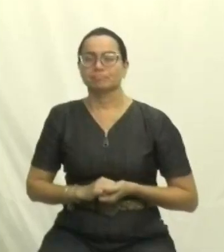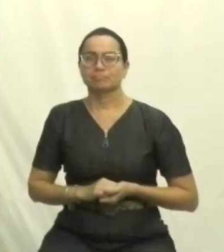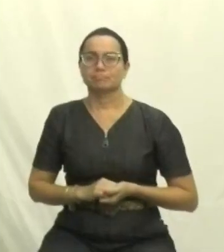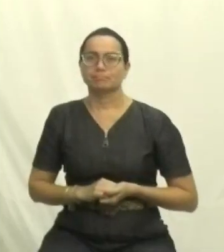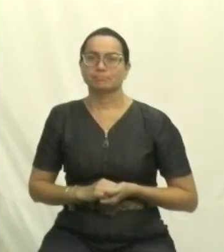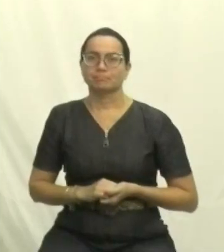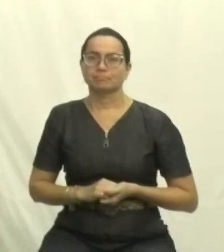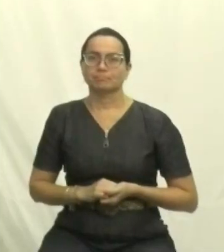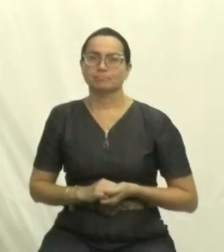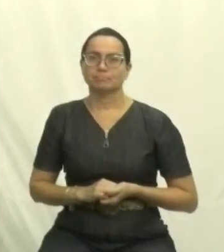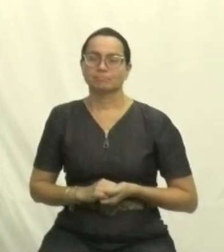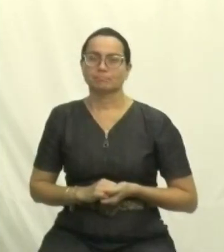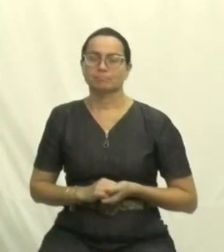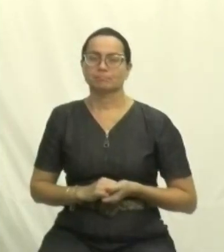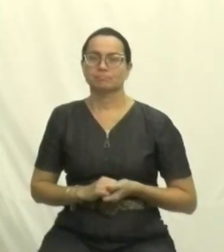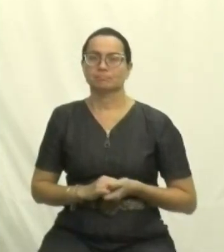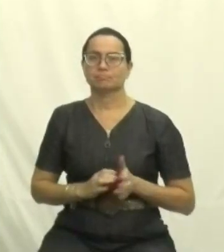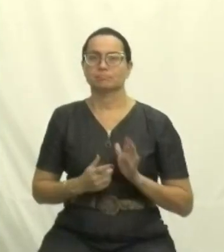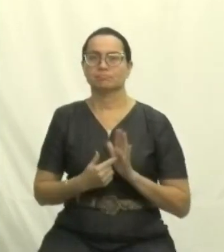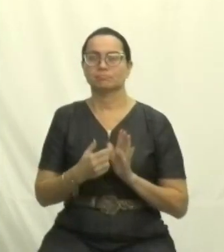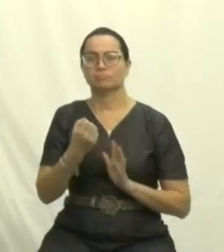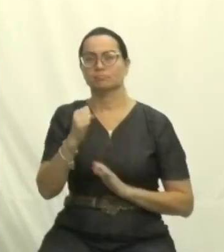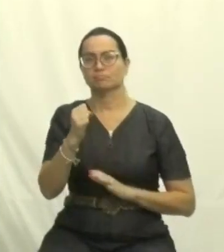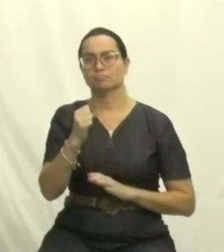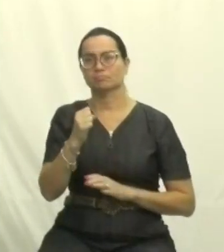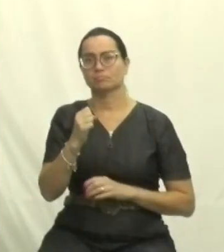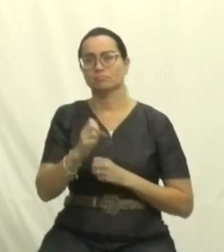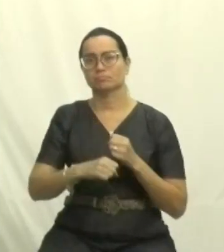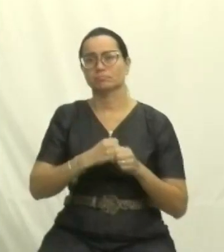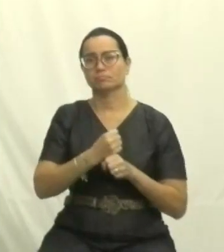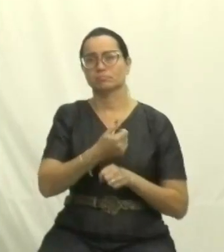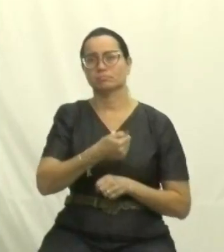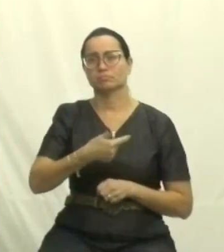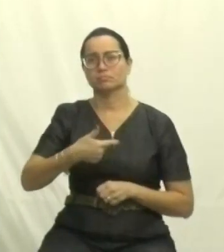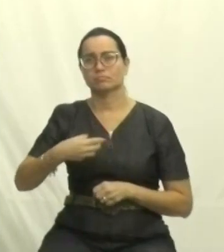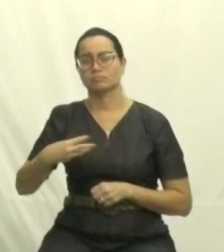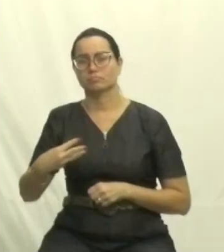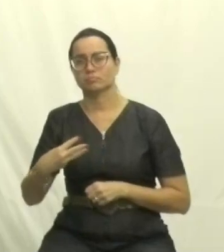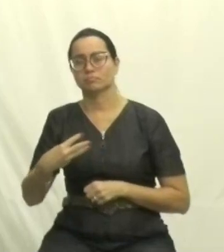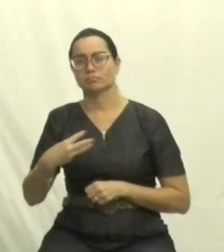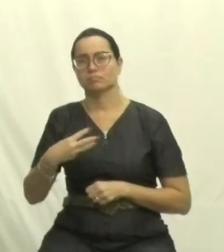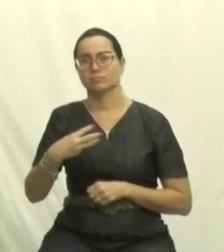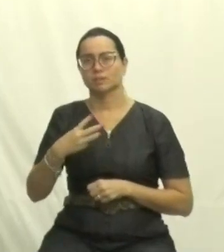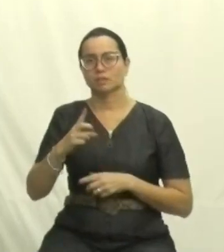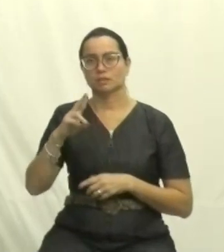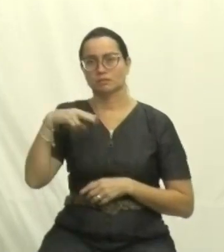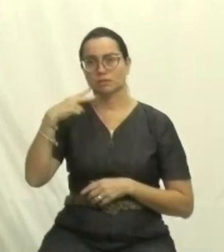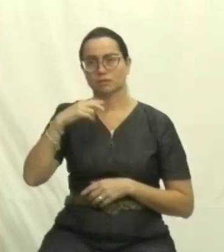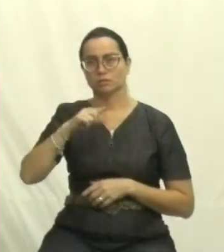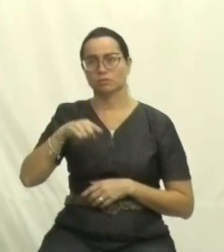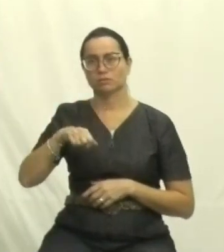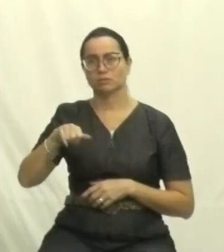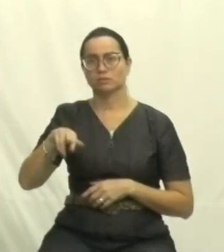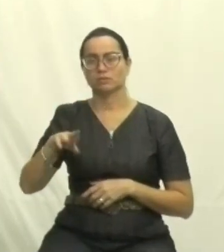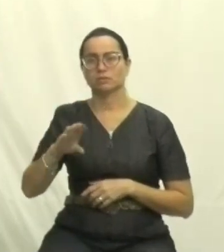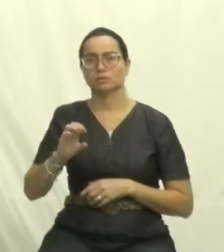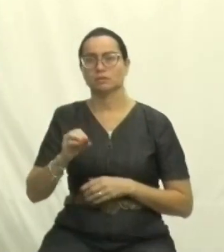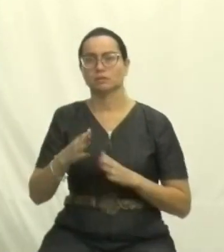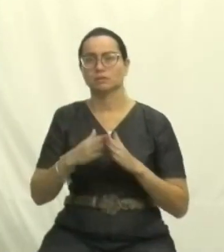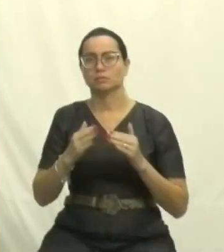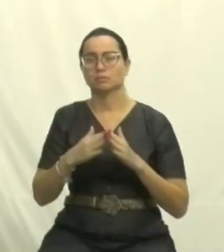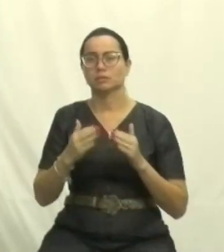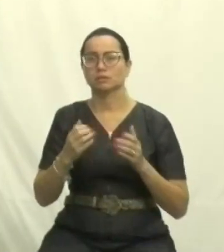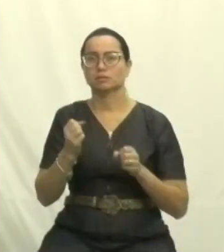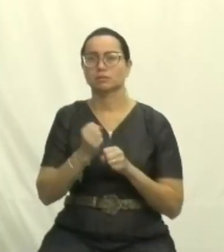unanimidade. Indicação 88/2023. Autor Zairo José Casagrande. construção de uma lombada na